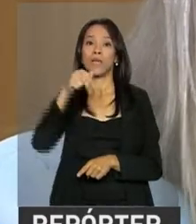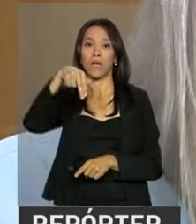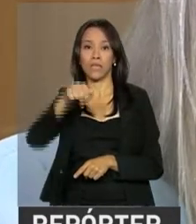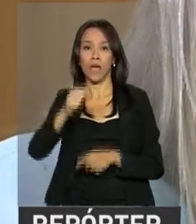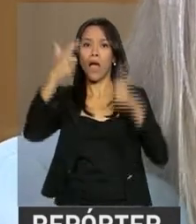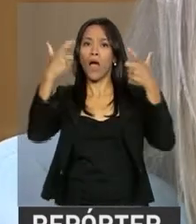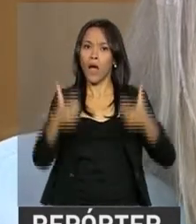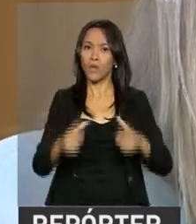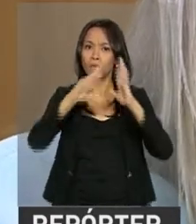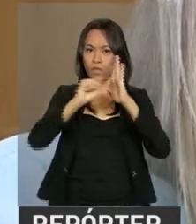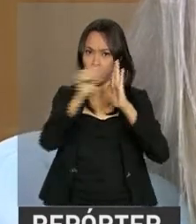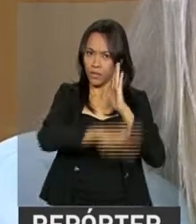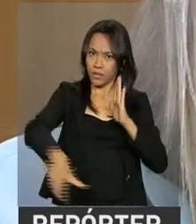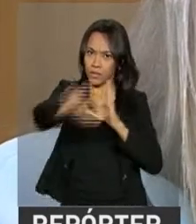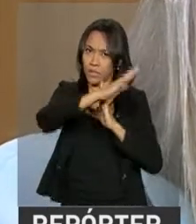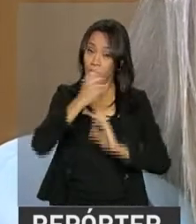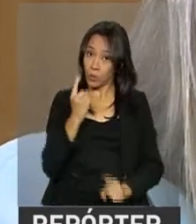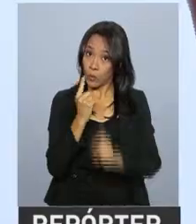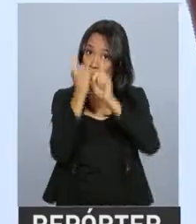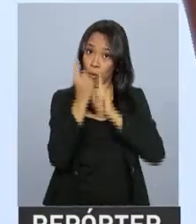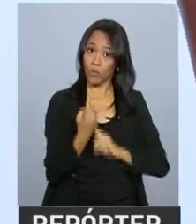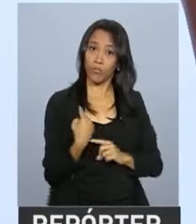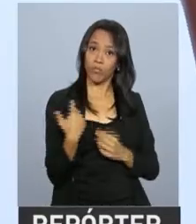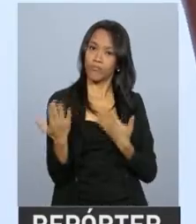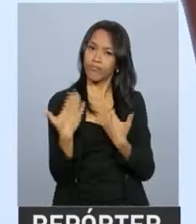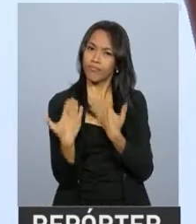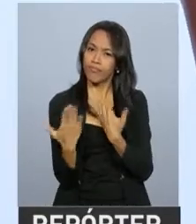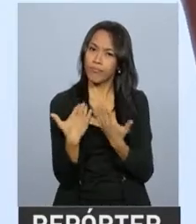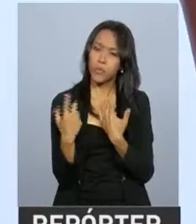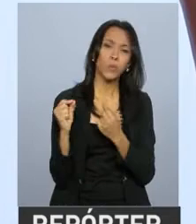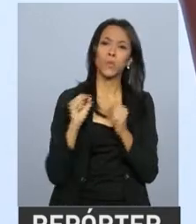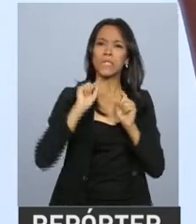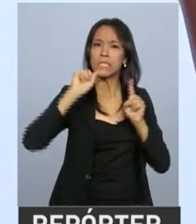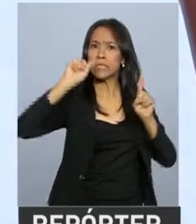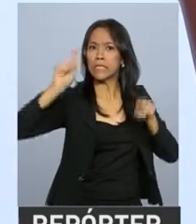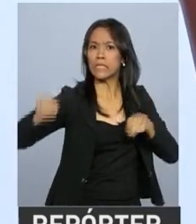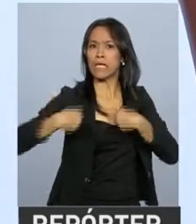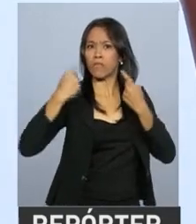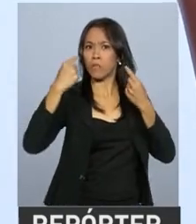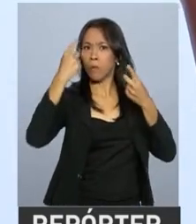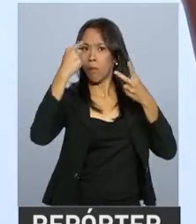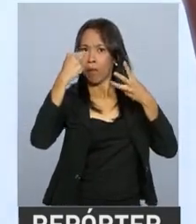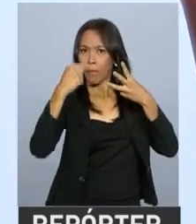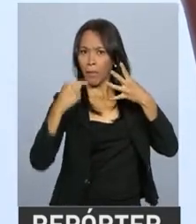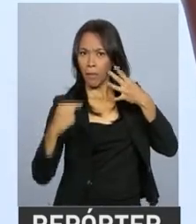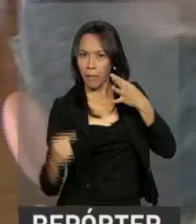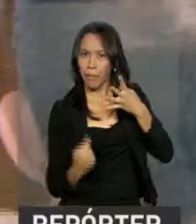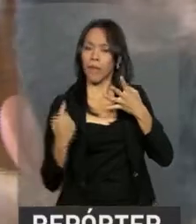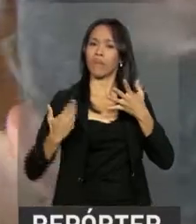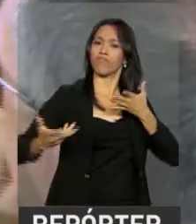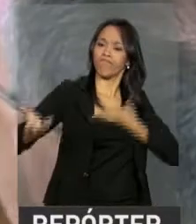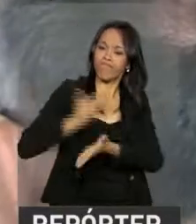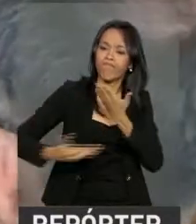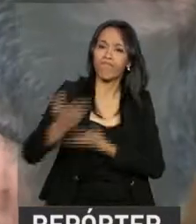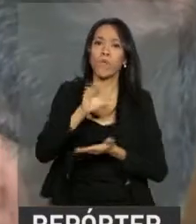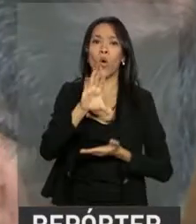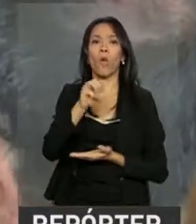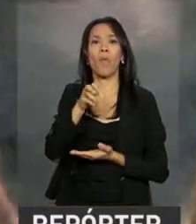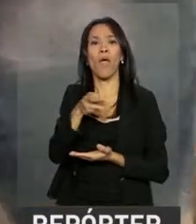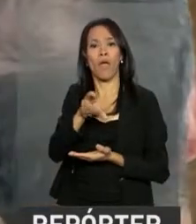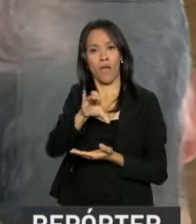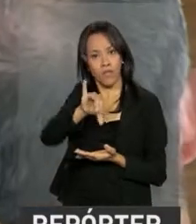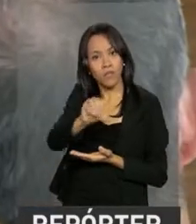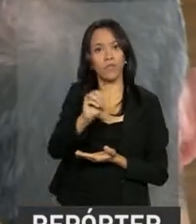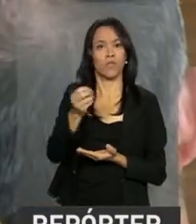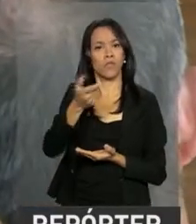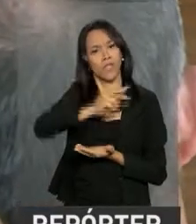planalto durante o encontro eles conversaram sobre os desafios para ampliar o comércio e os investimentos eles ainda